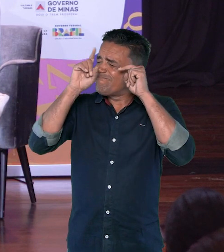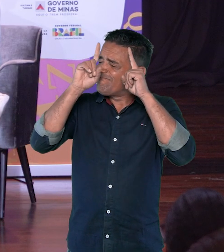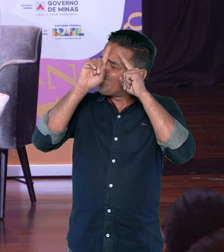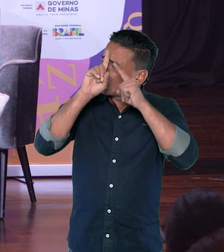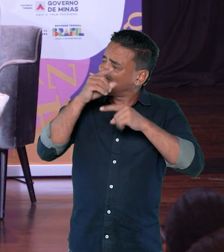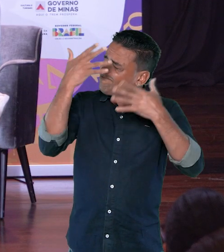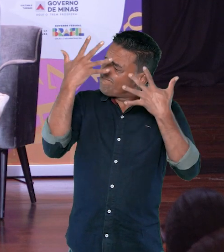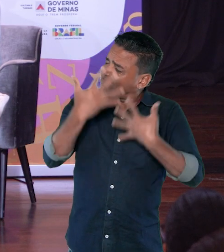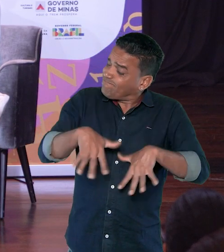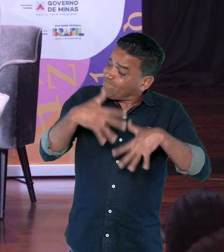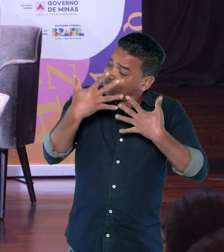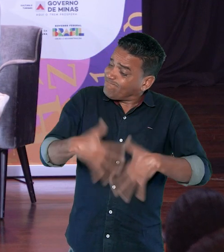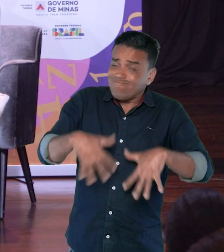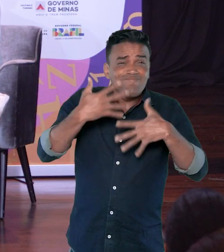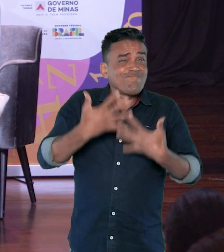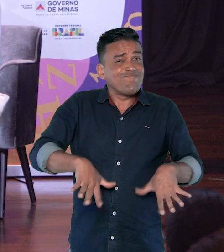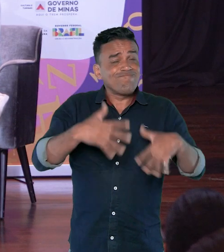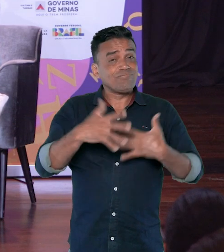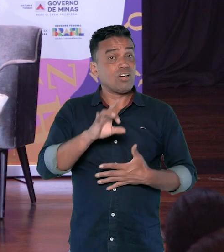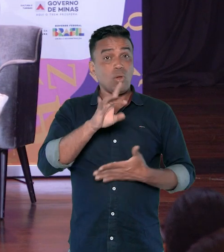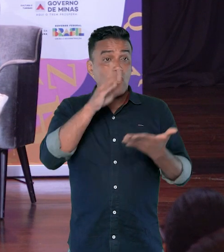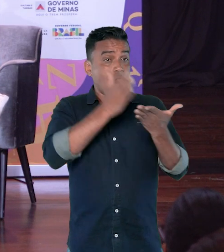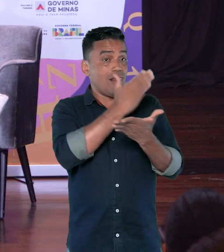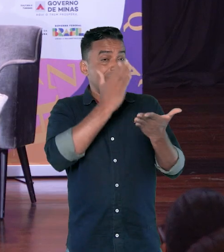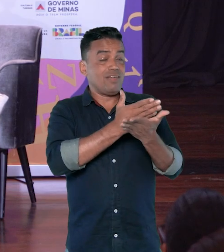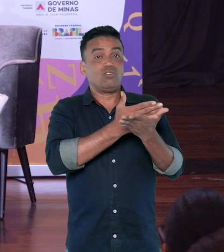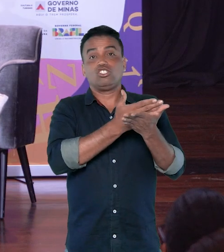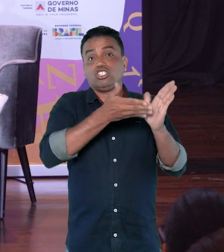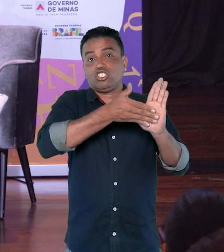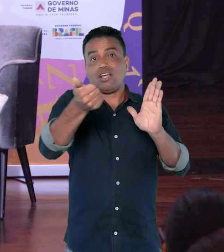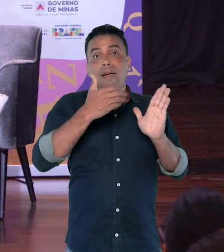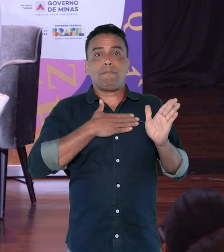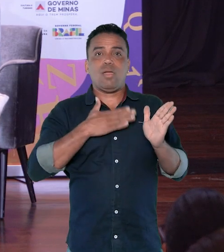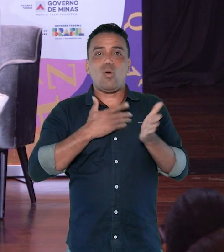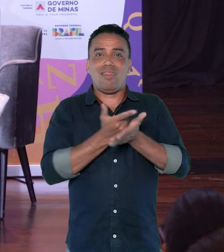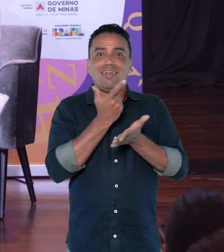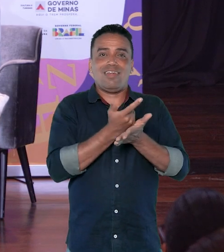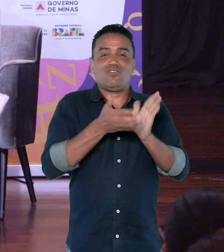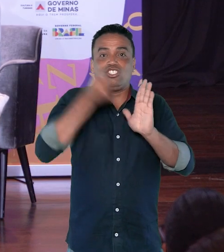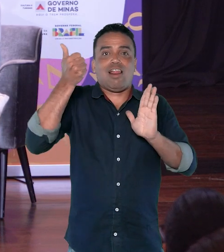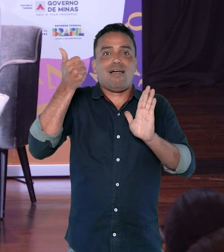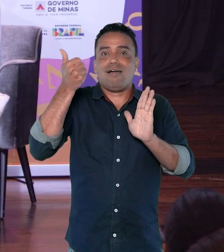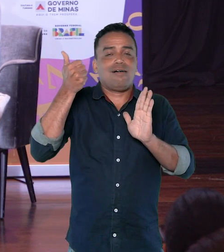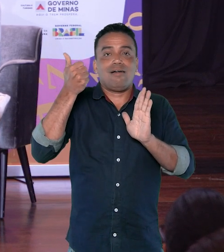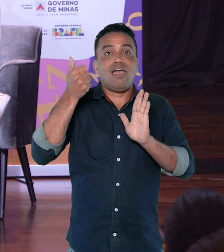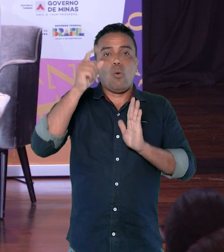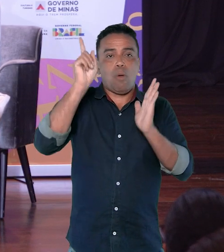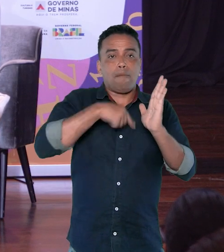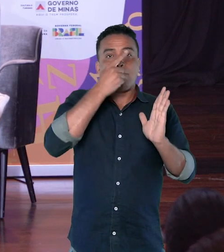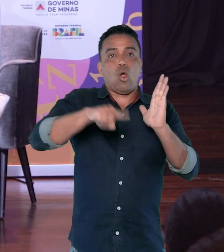Porque não foi só a censura de retirada dos livros, foi uma censura